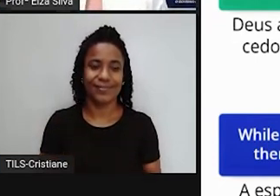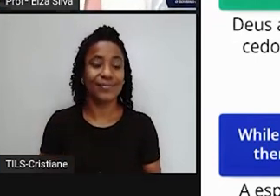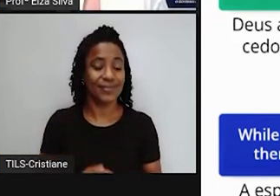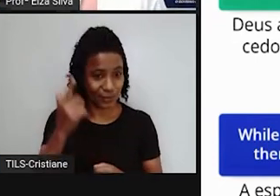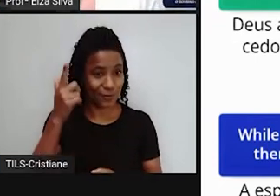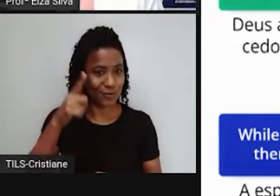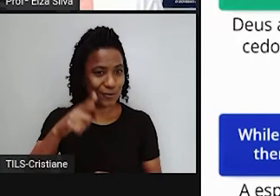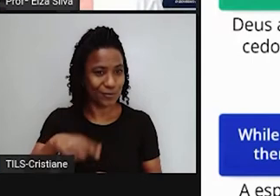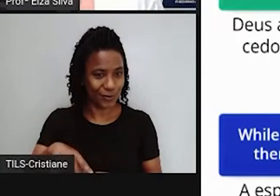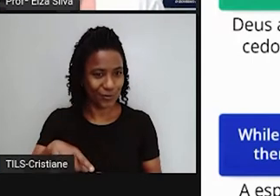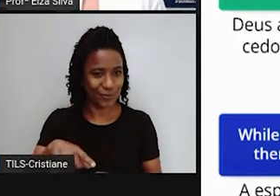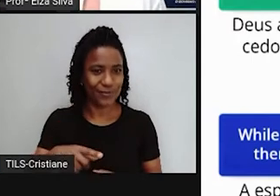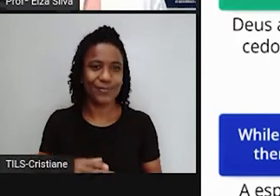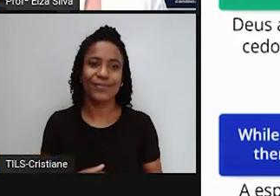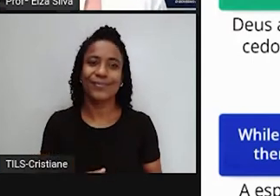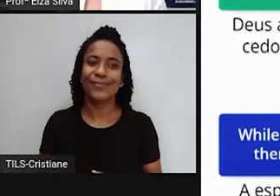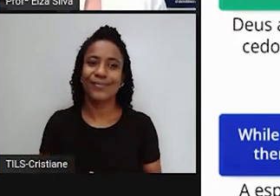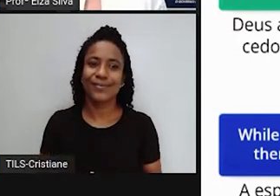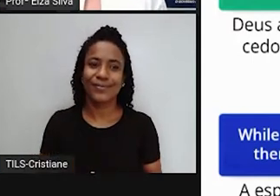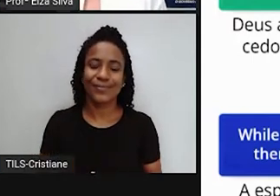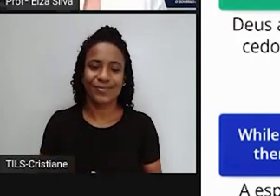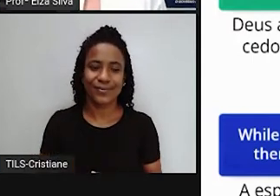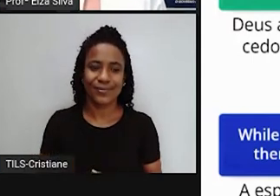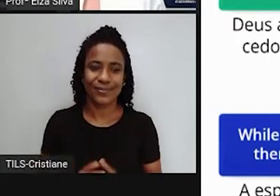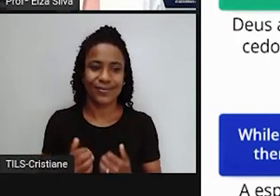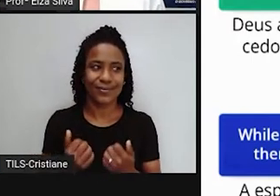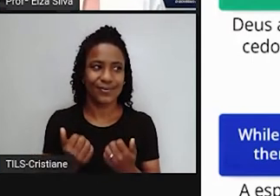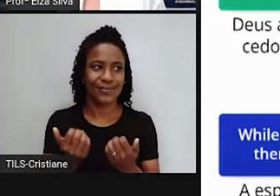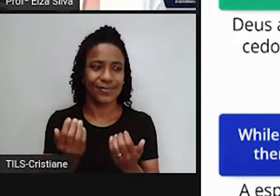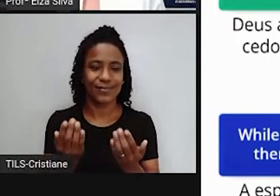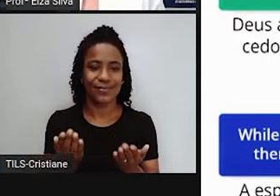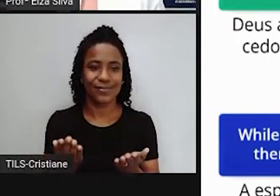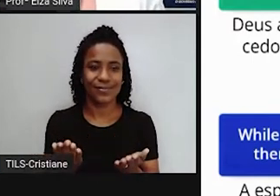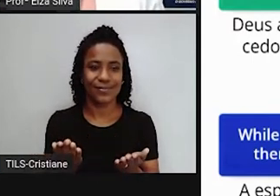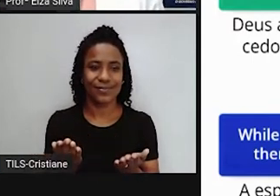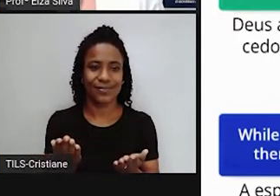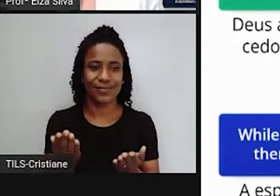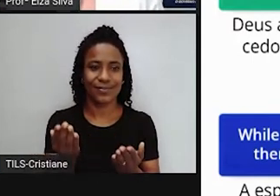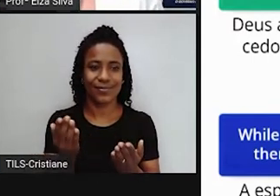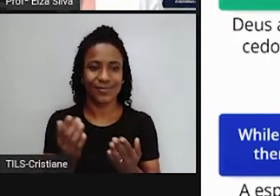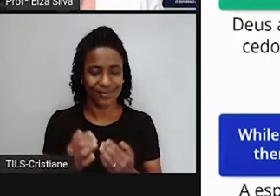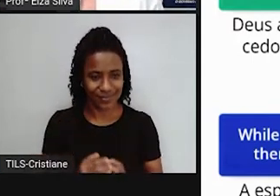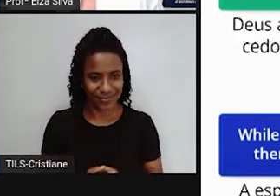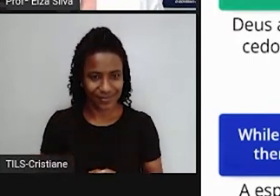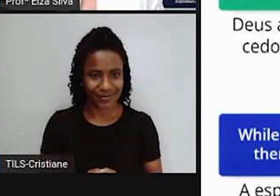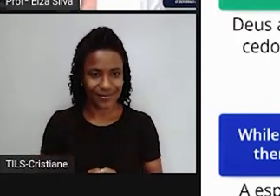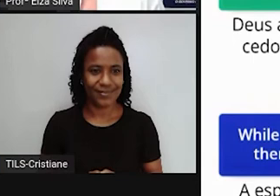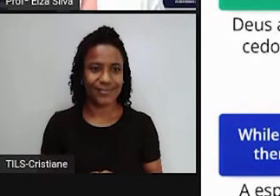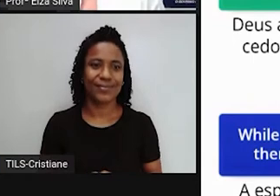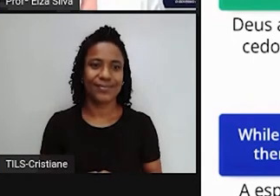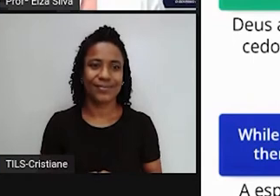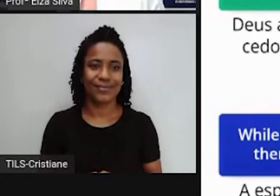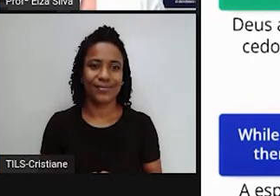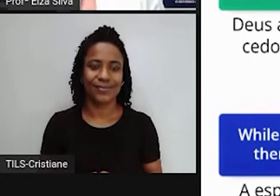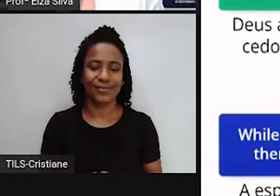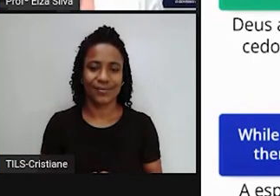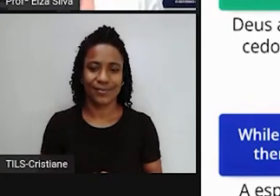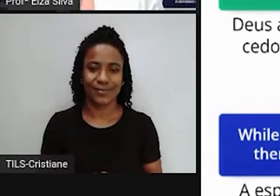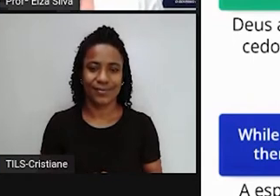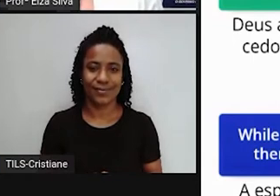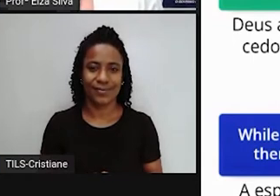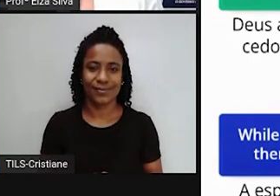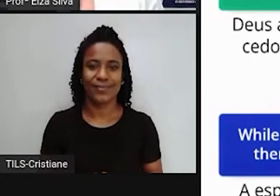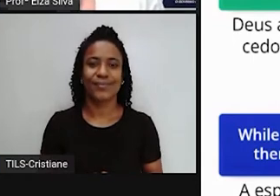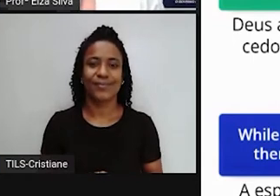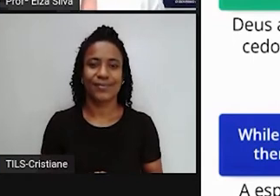Repeat. The road to success is paved with failure. Então, observe aqui o que é que